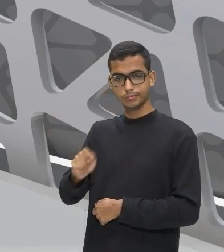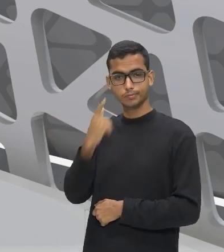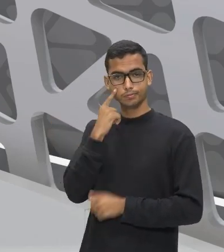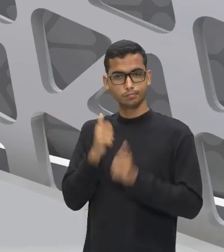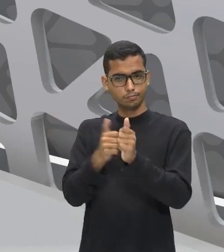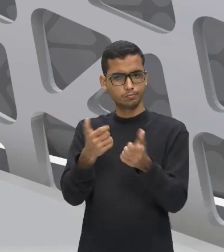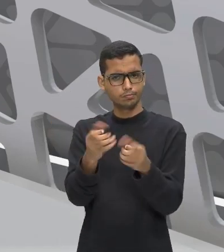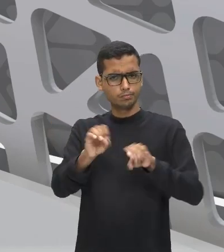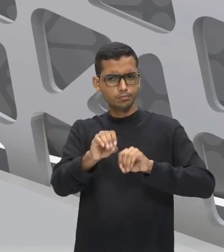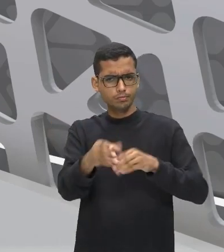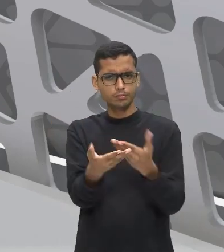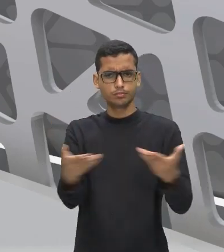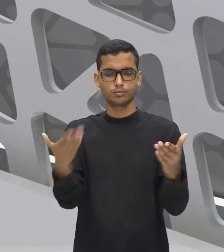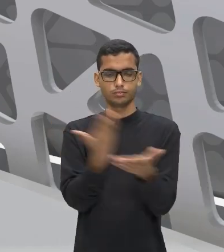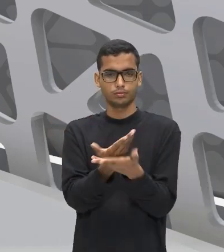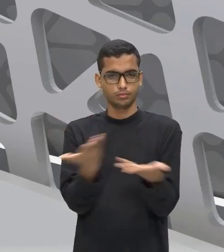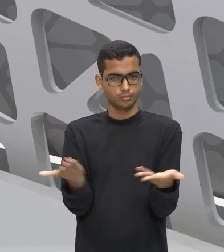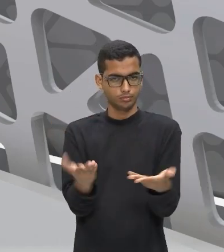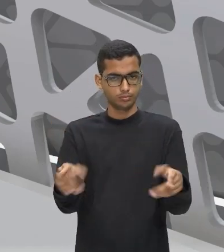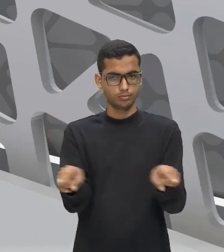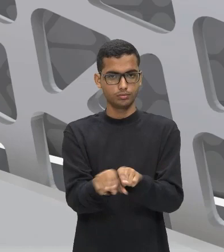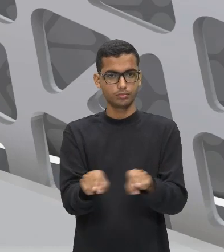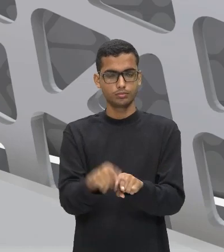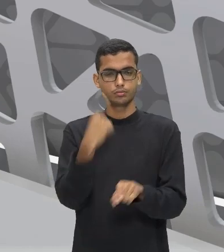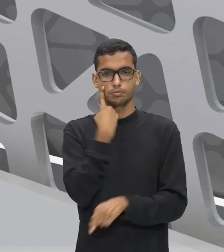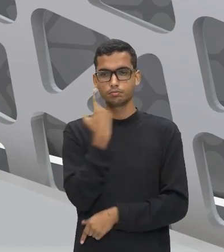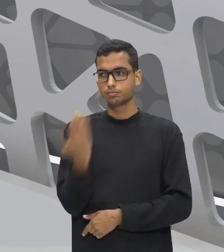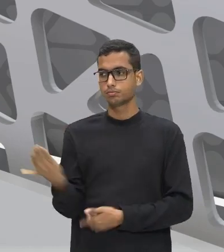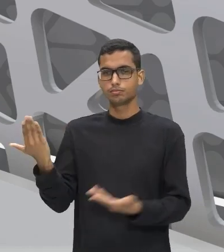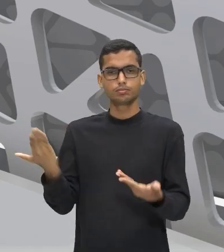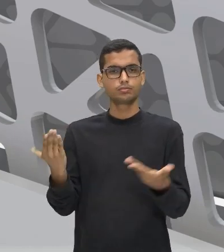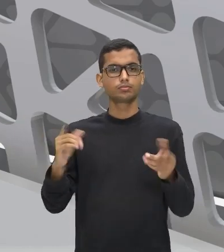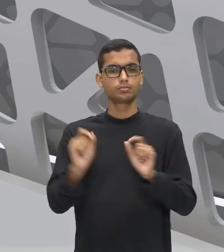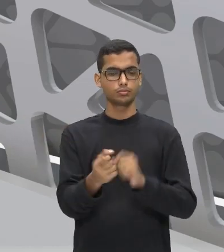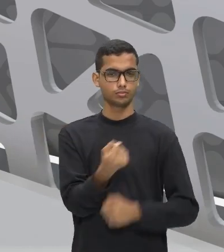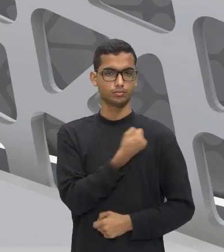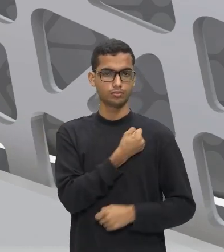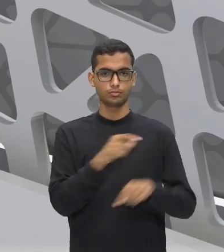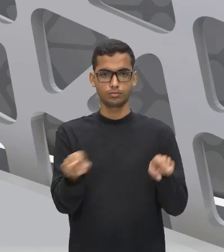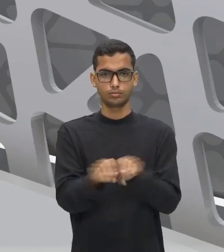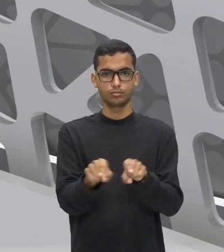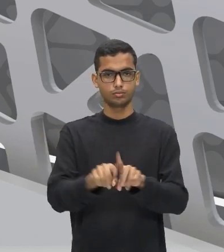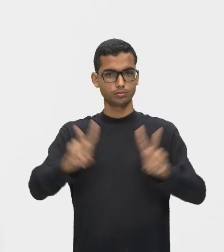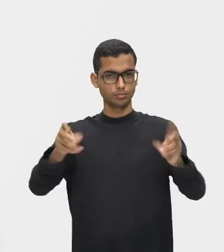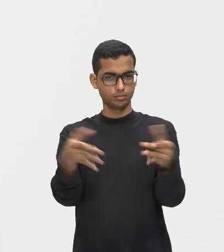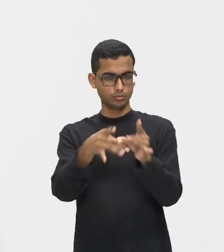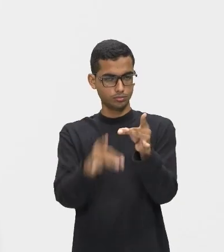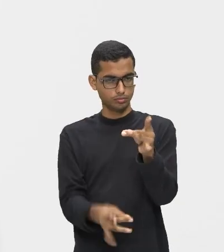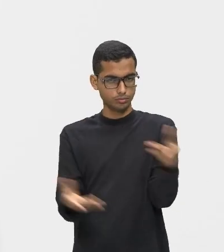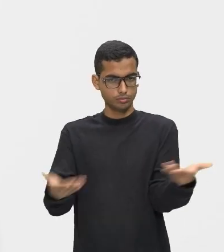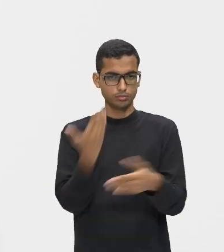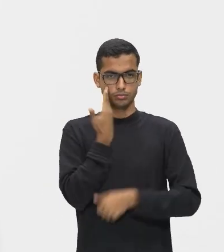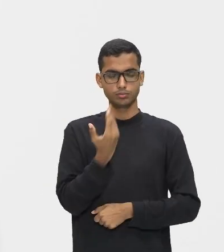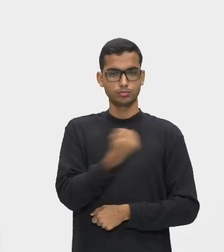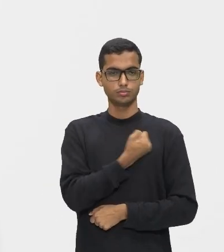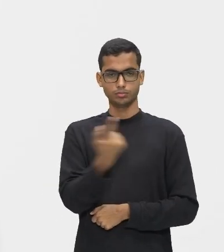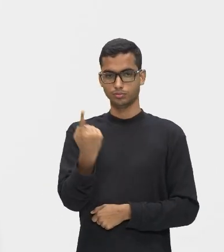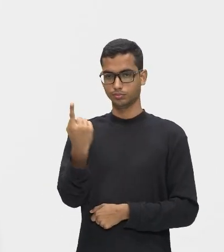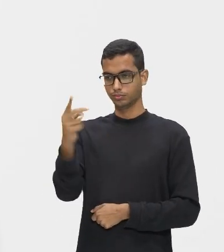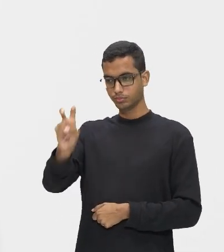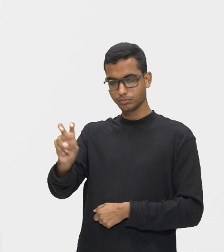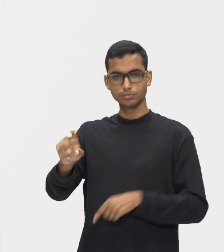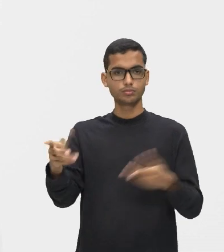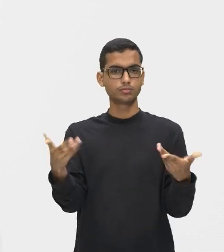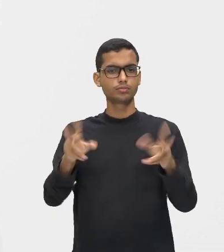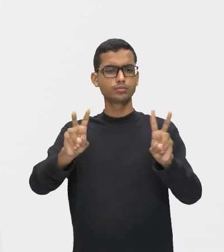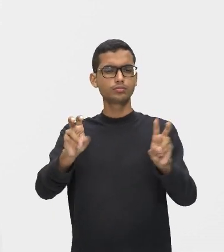vocês ao longo desta aula. Vamos verificar nesse momento o número e o objeto de conhecimento da aula de hoje. Estamos na aula de número